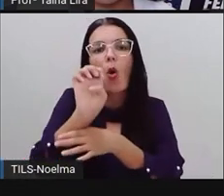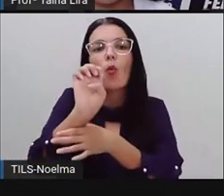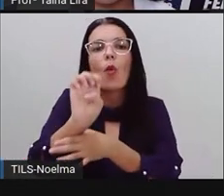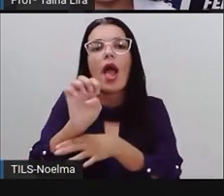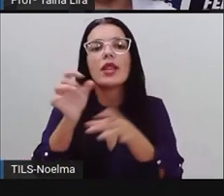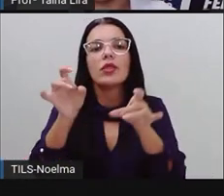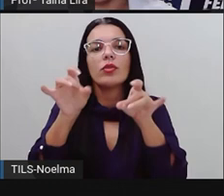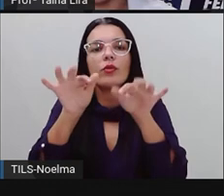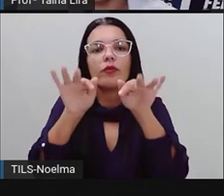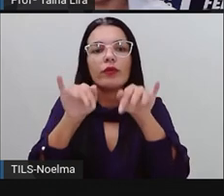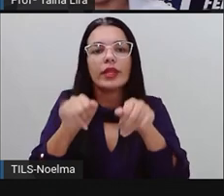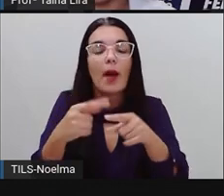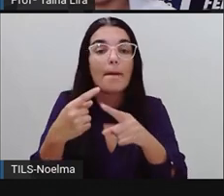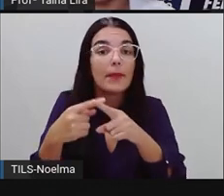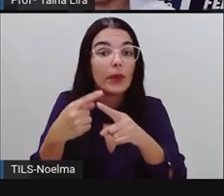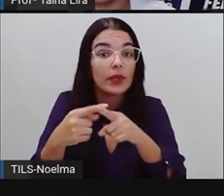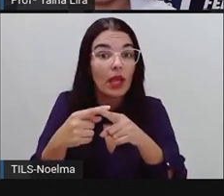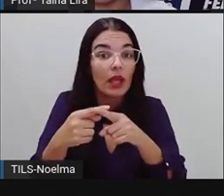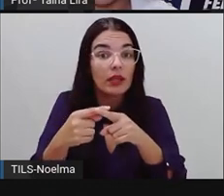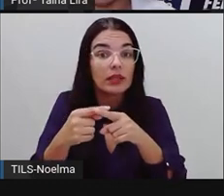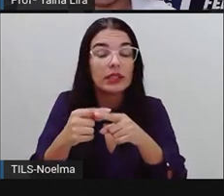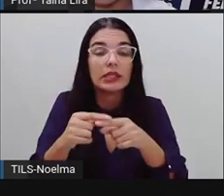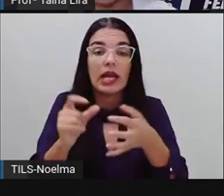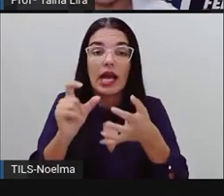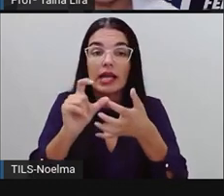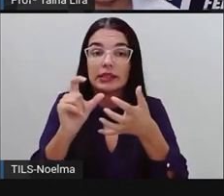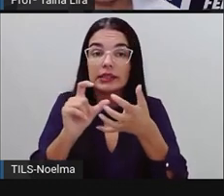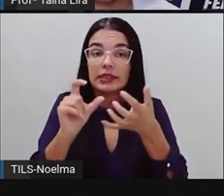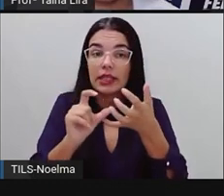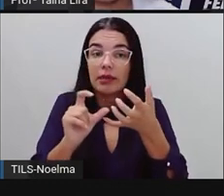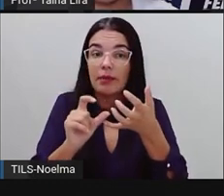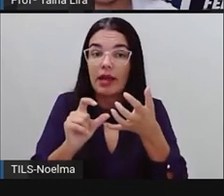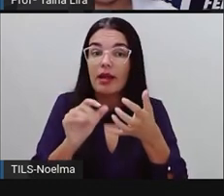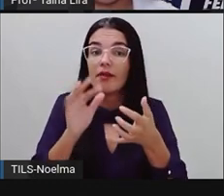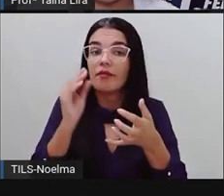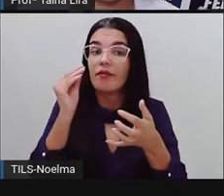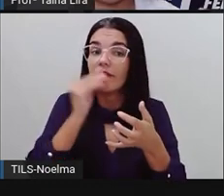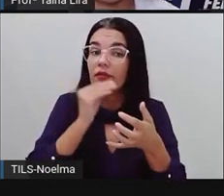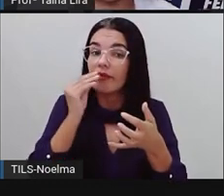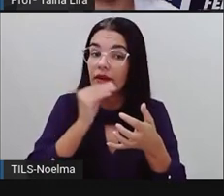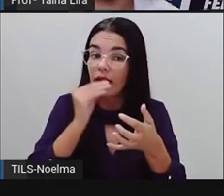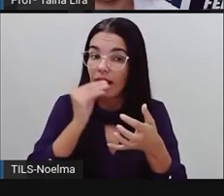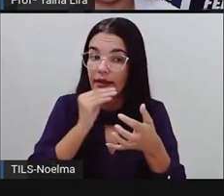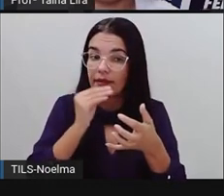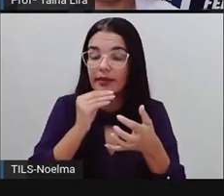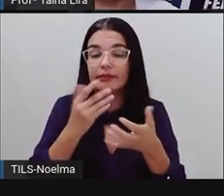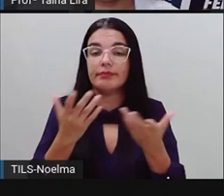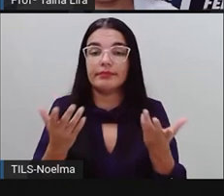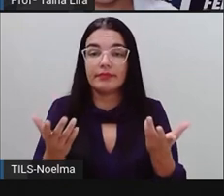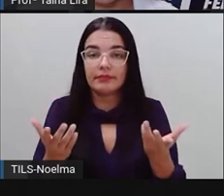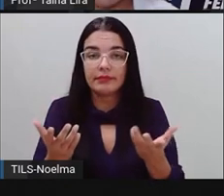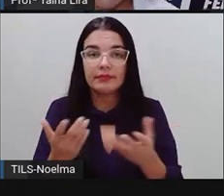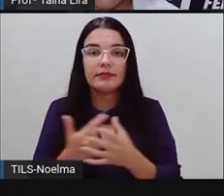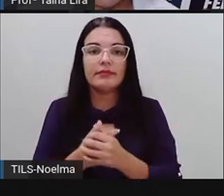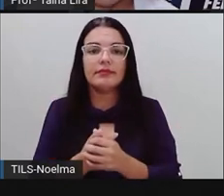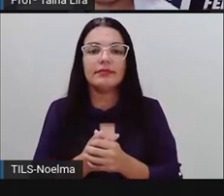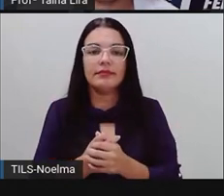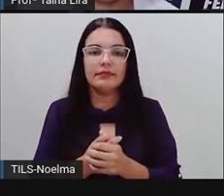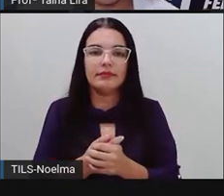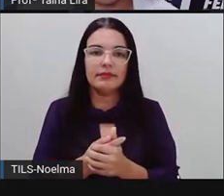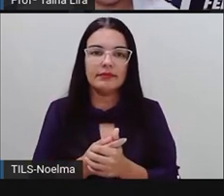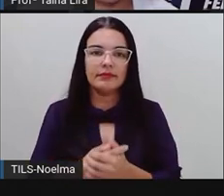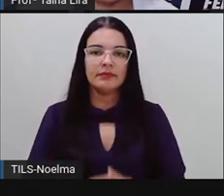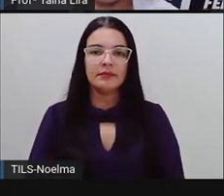desinfetante e alvejante e balde então terminaram com a letra E por que é uma